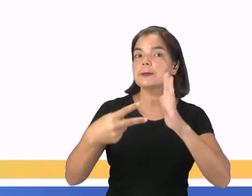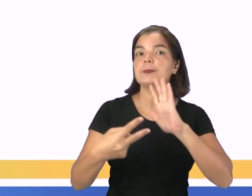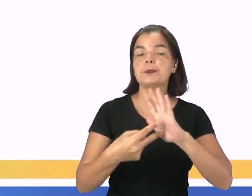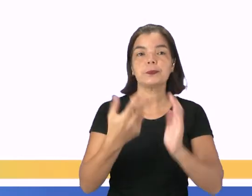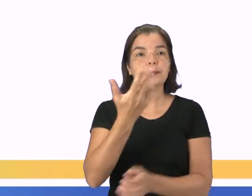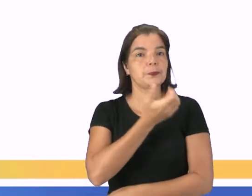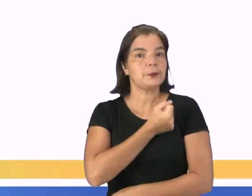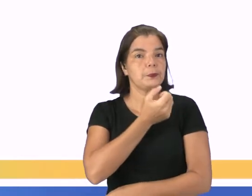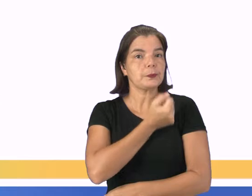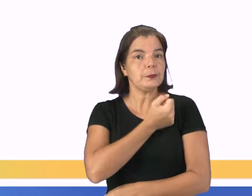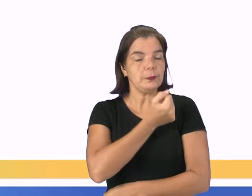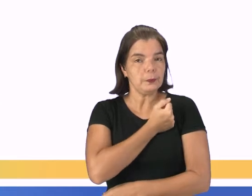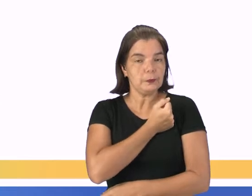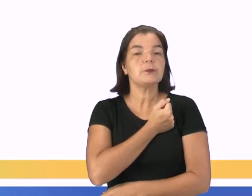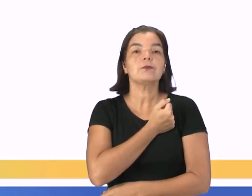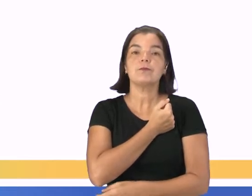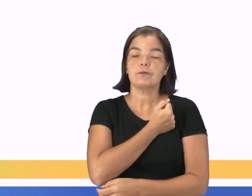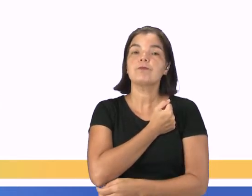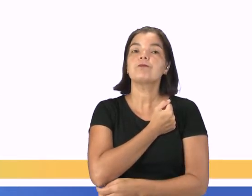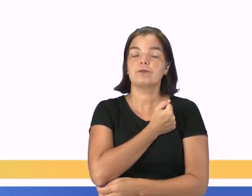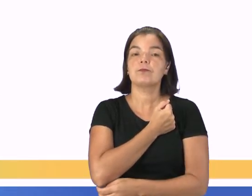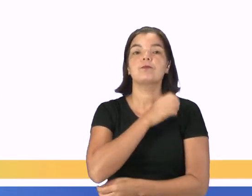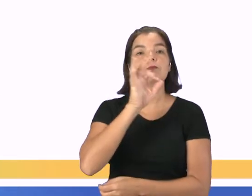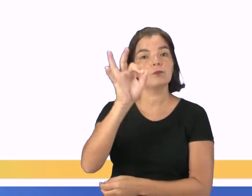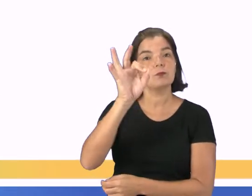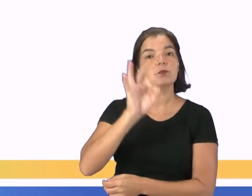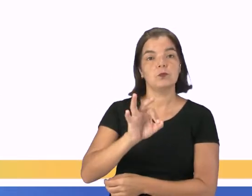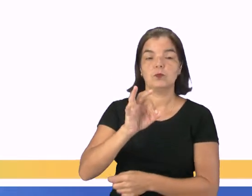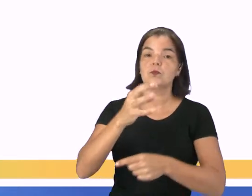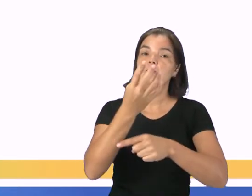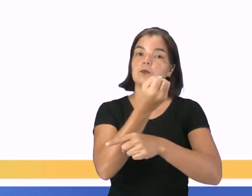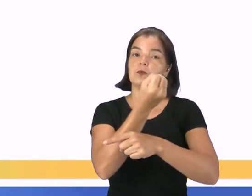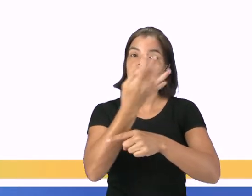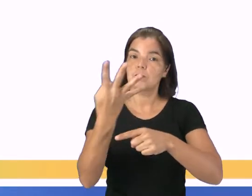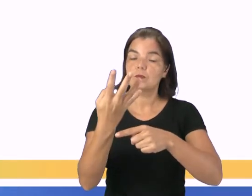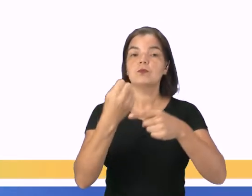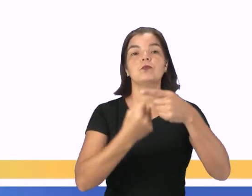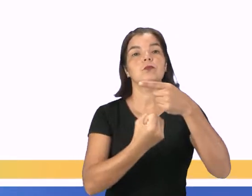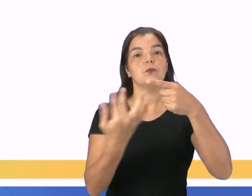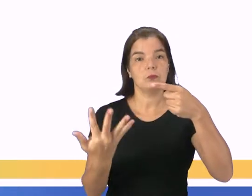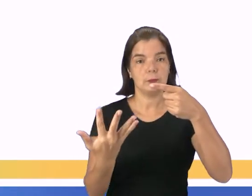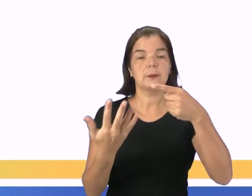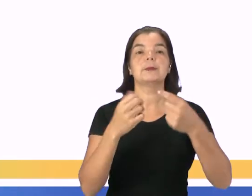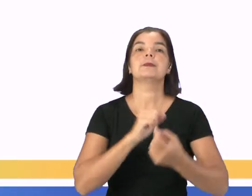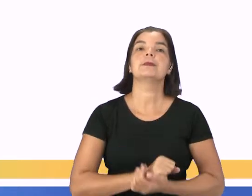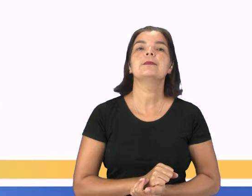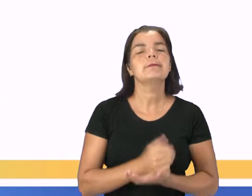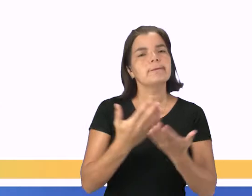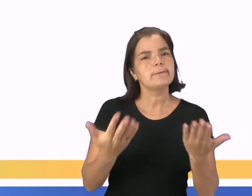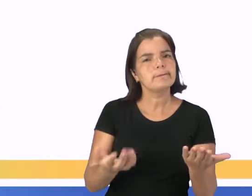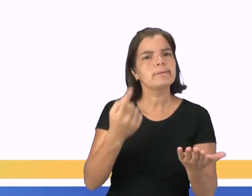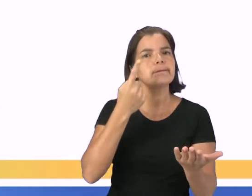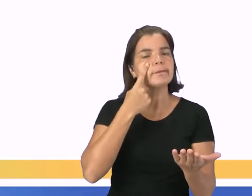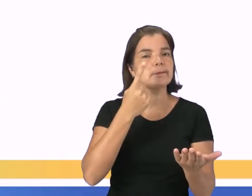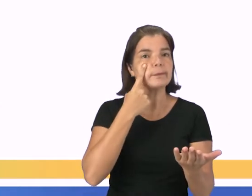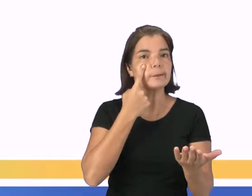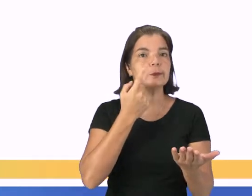número relativo à fração 4/5 em percentual. Então, eu fiz aí,